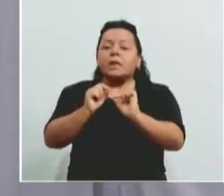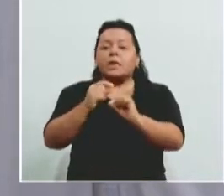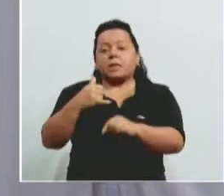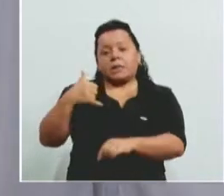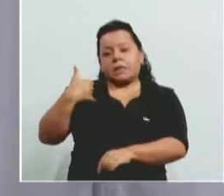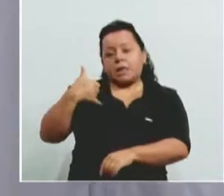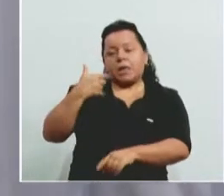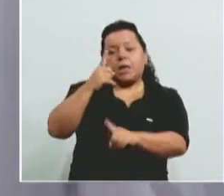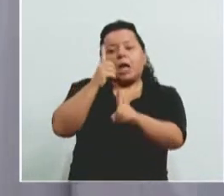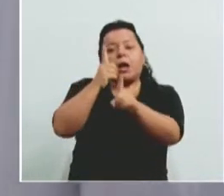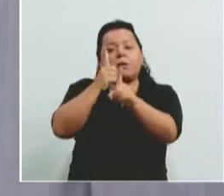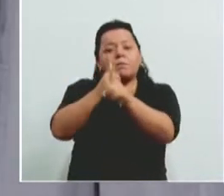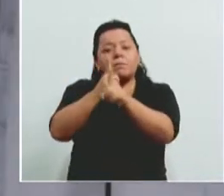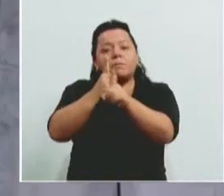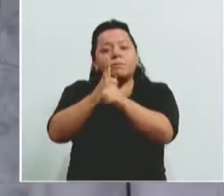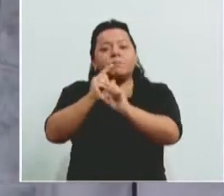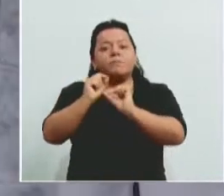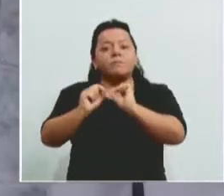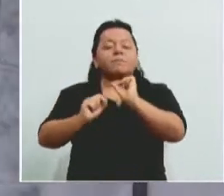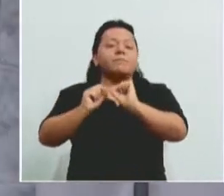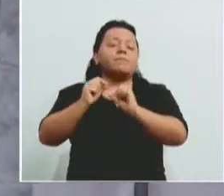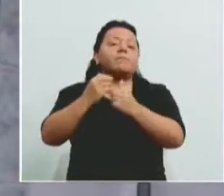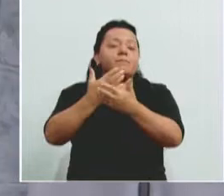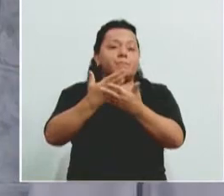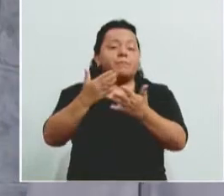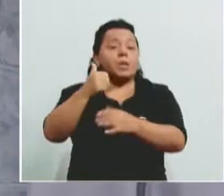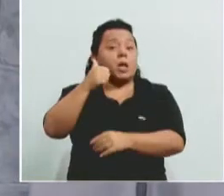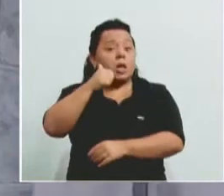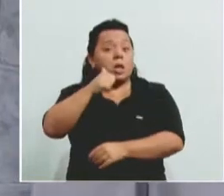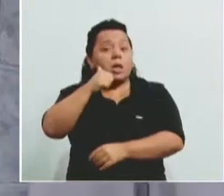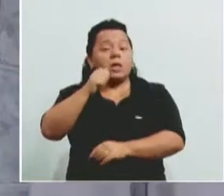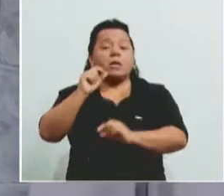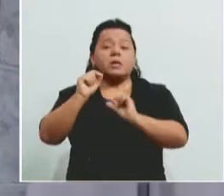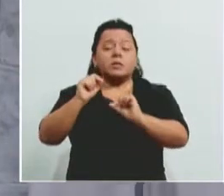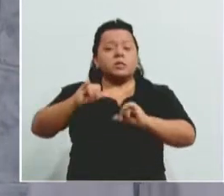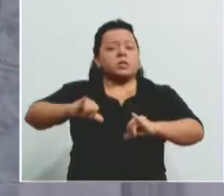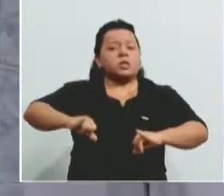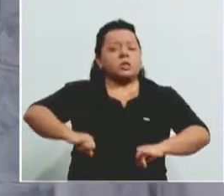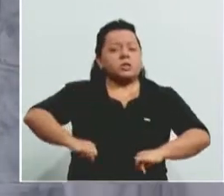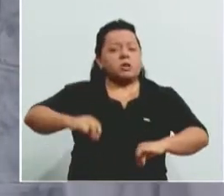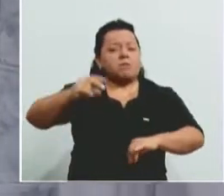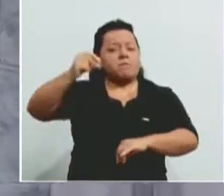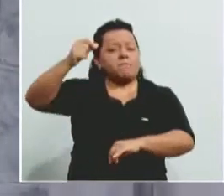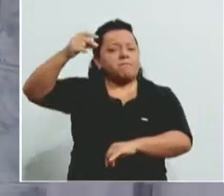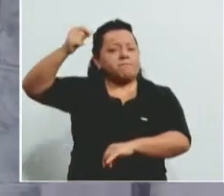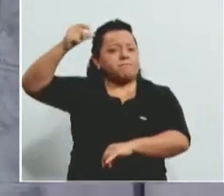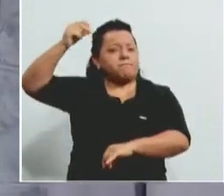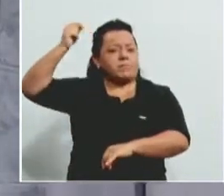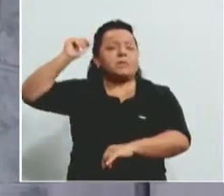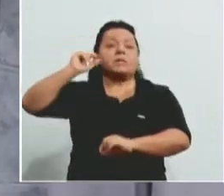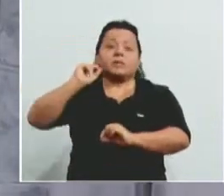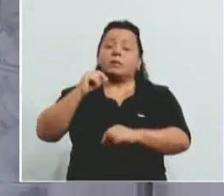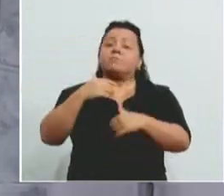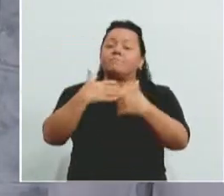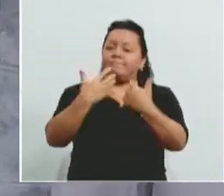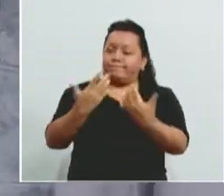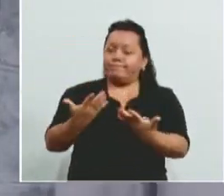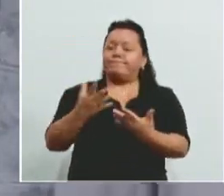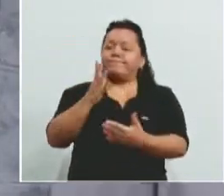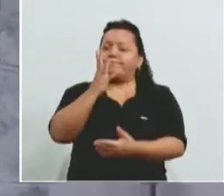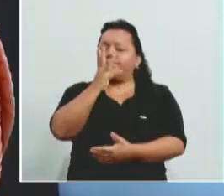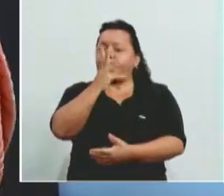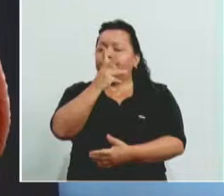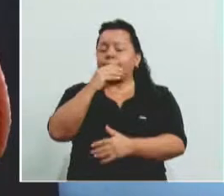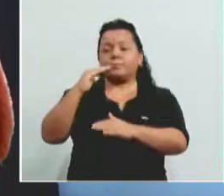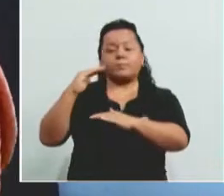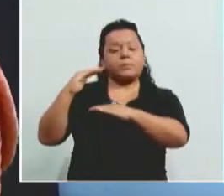das mulheres é por cerca dos 32 anos, mas mulheres que já sofrem há bastante tempo. E isso já é uma evolução. E que foi tardio, né? Isso é uma